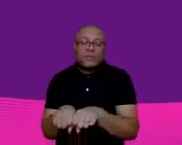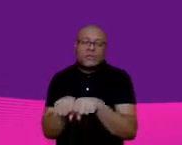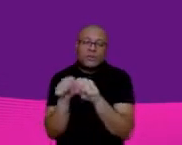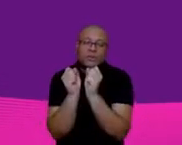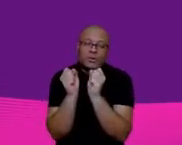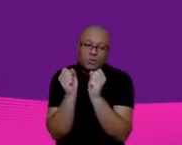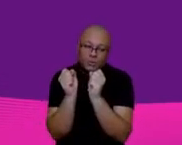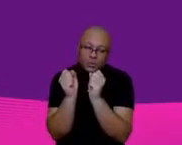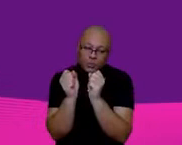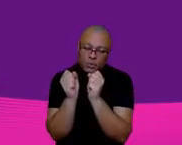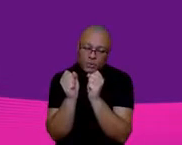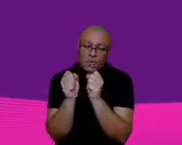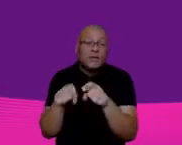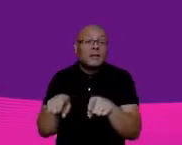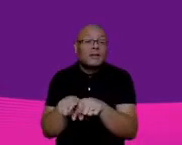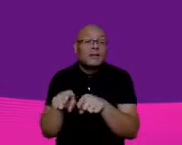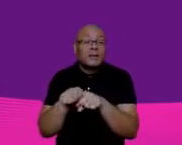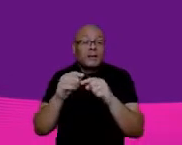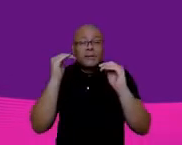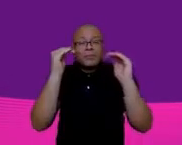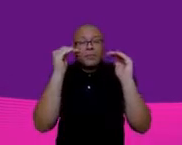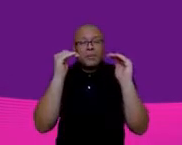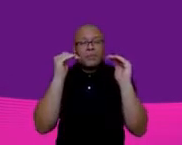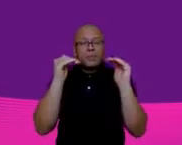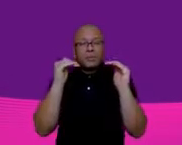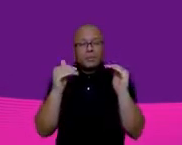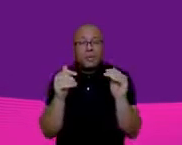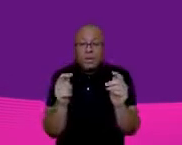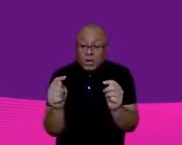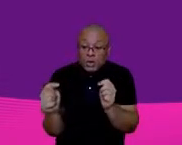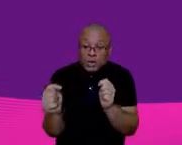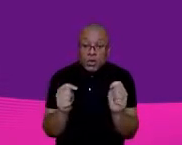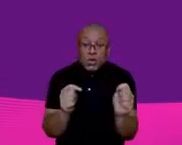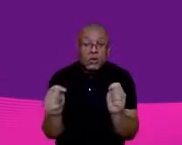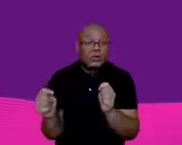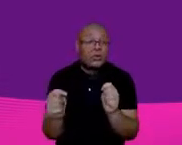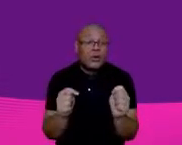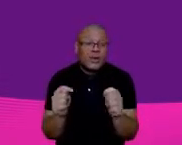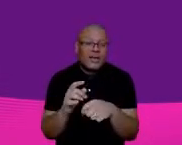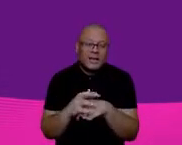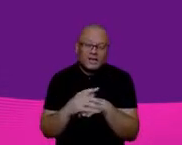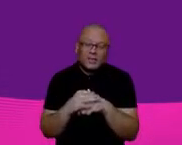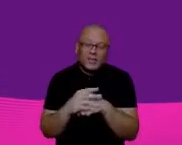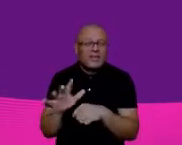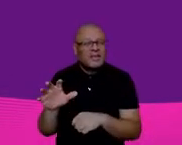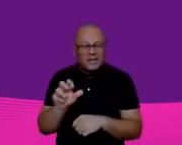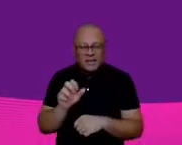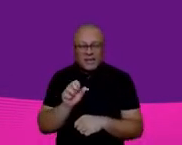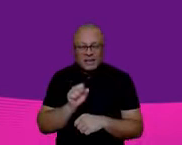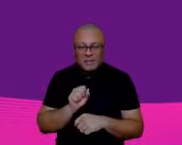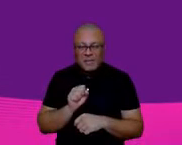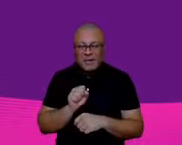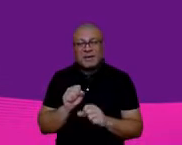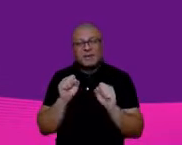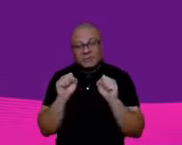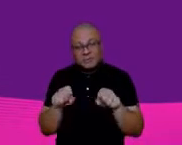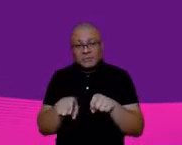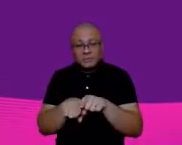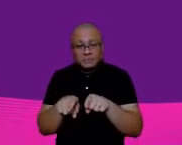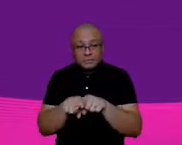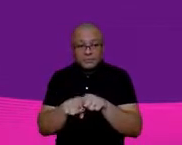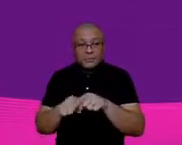periprotética. Tudo isso nós podemos controlar. Também temos a infecção e a cicatrização